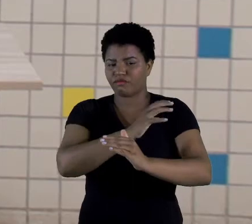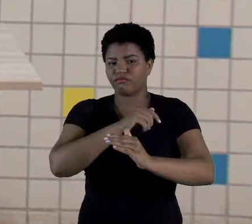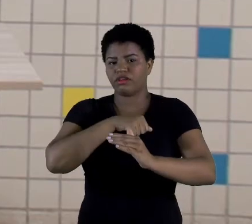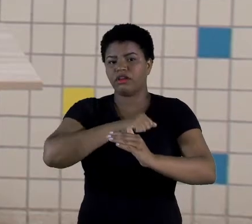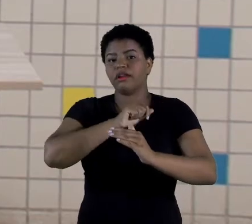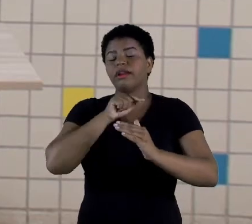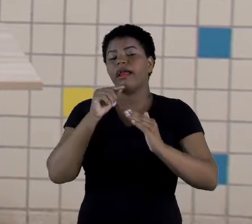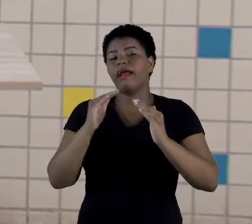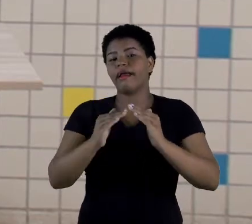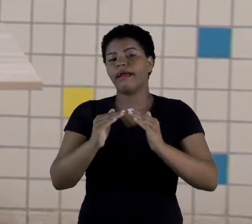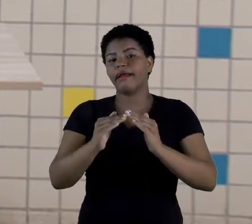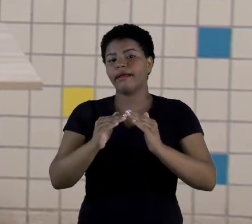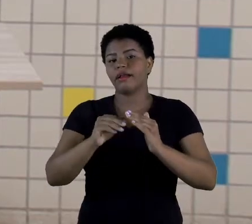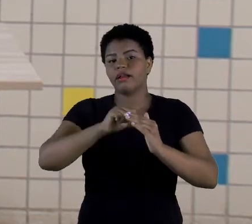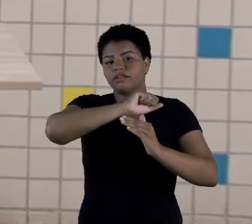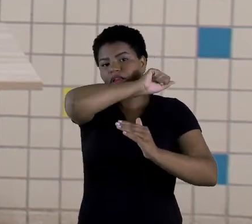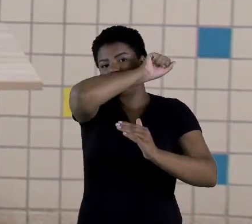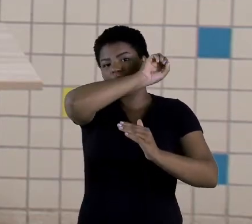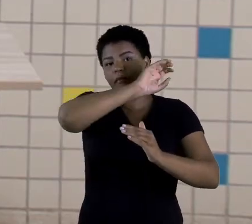aí, onde aconteceu o